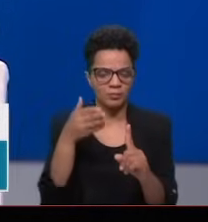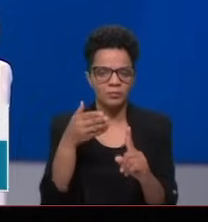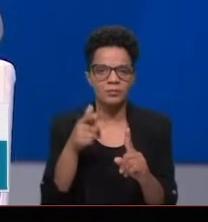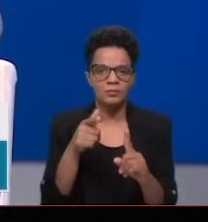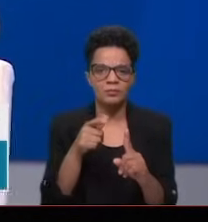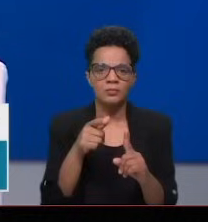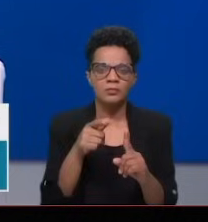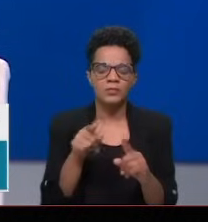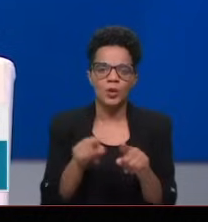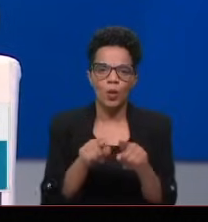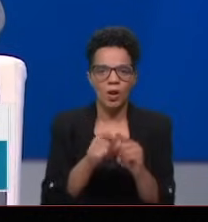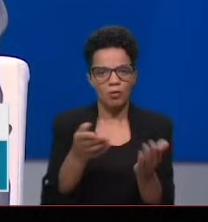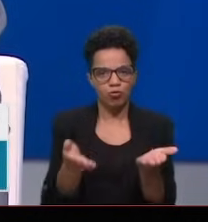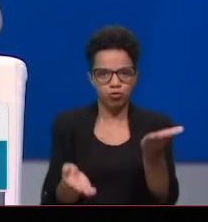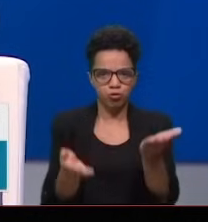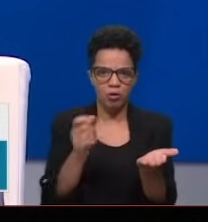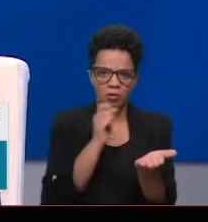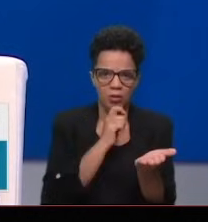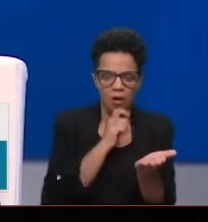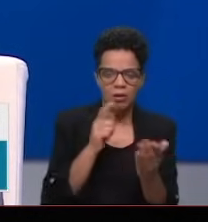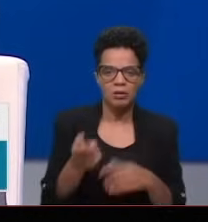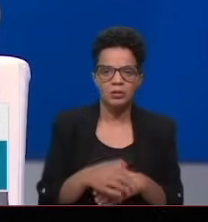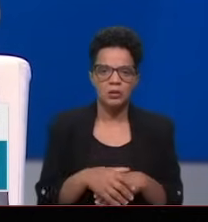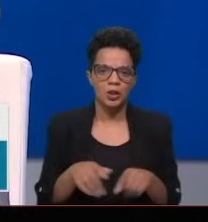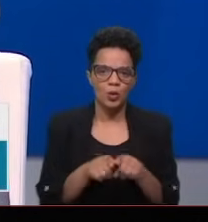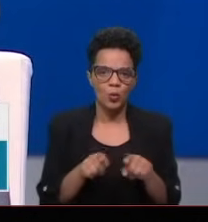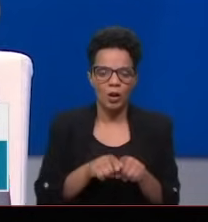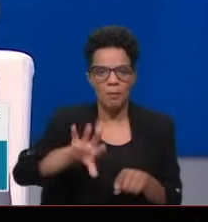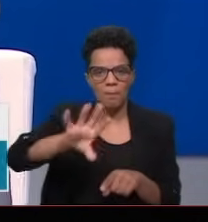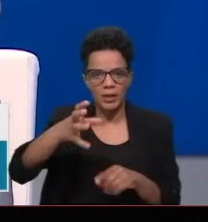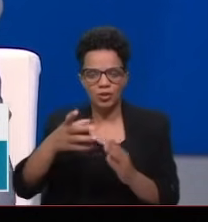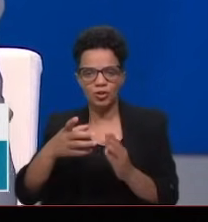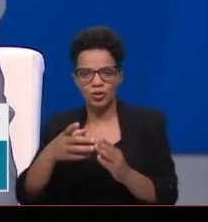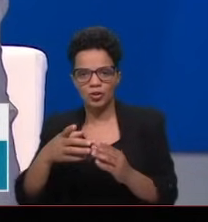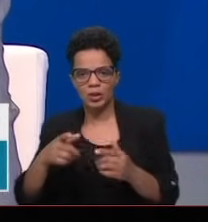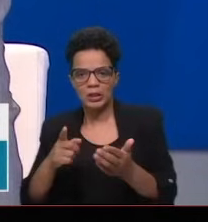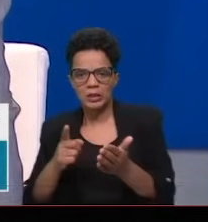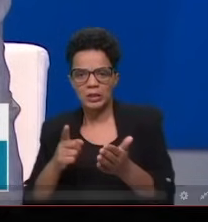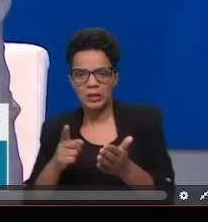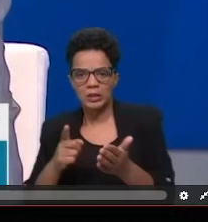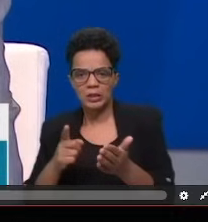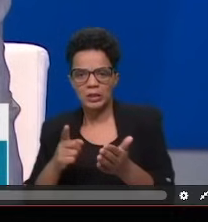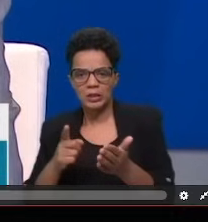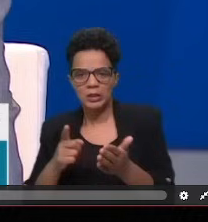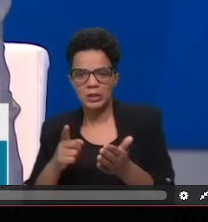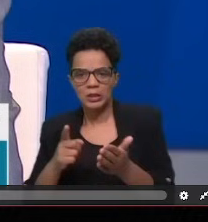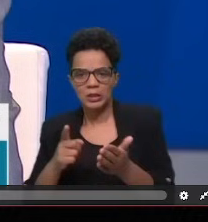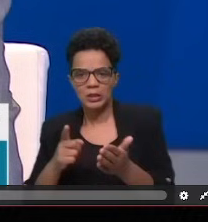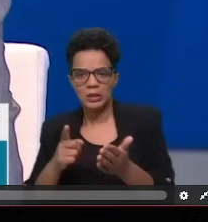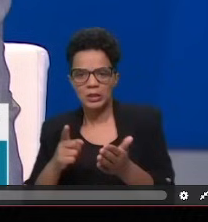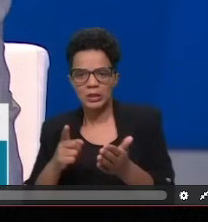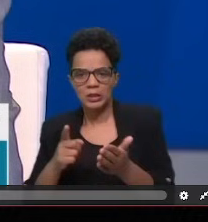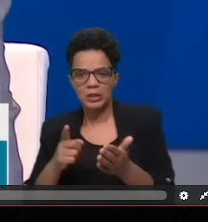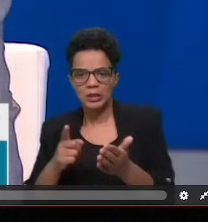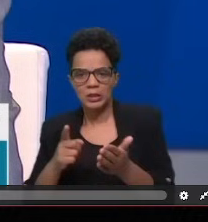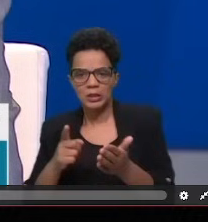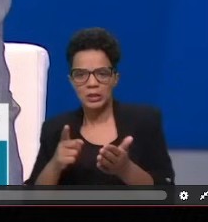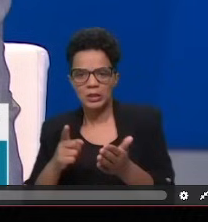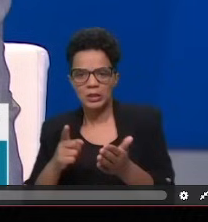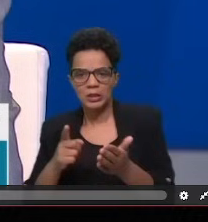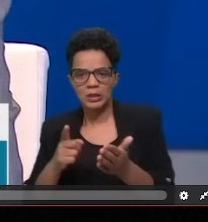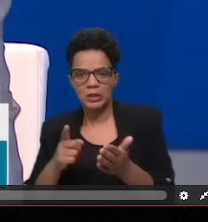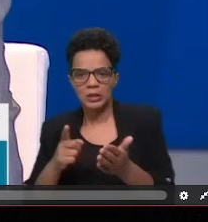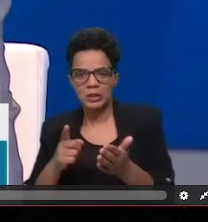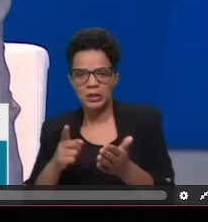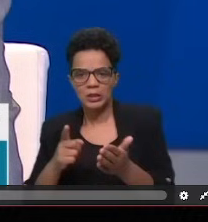encontrar um ponto de equilíbrio entre as necessidades e as capacidades do país para para acolher Estas pessoas e o que não faz pá eu não sei se é confiável ou não Malta eu não é isso que